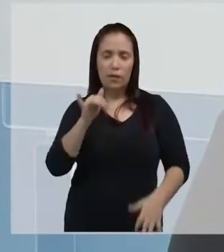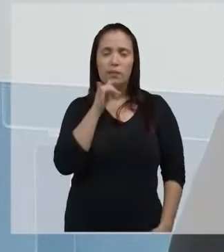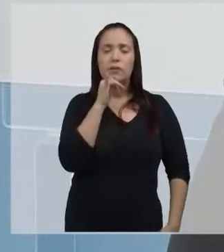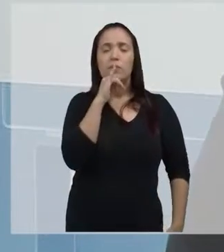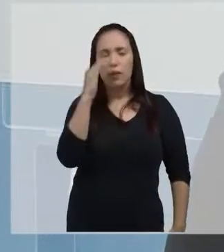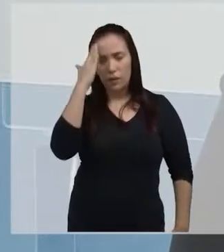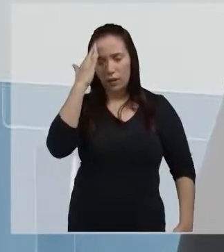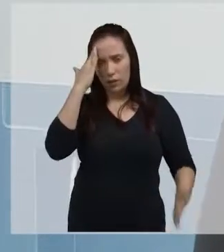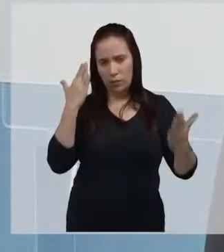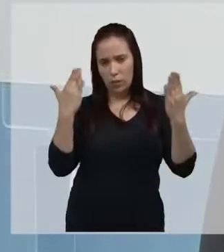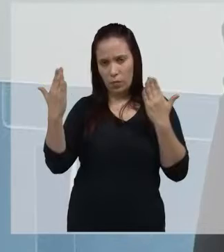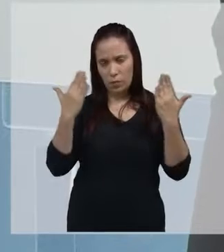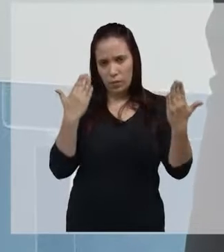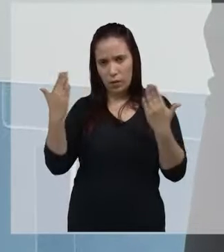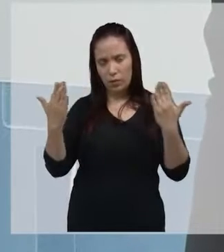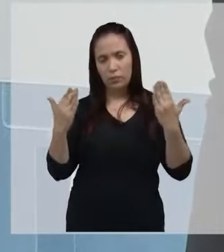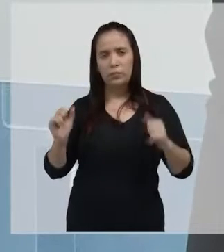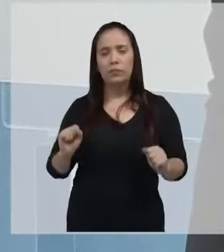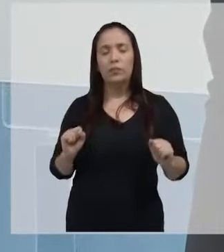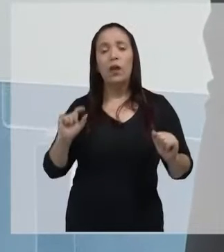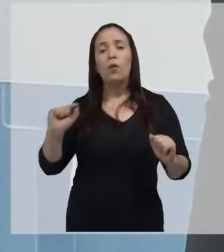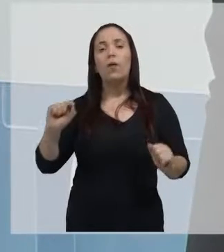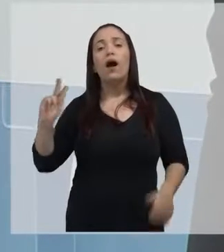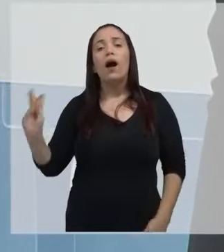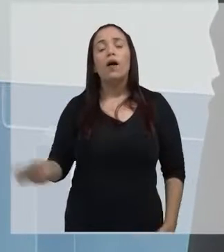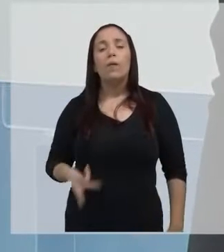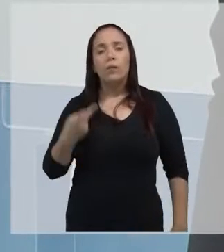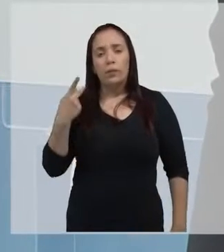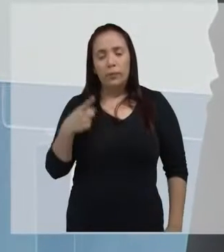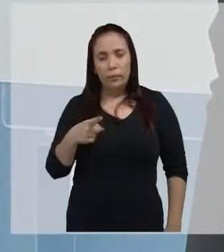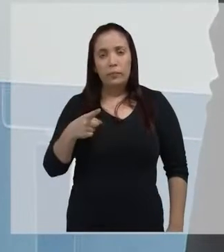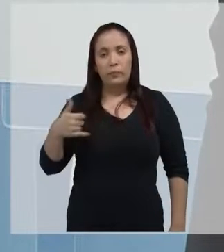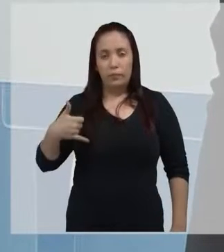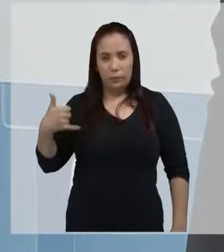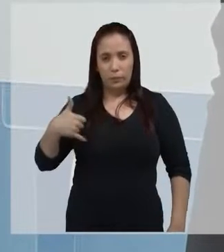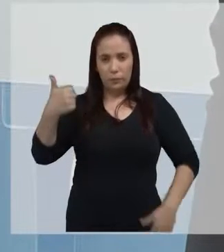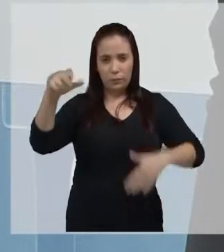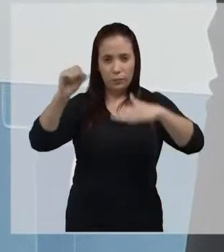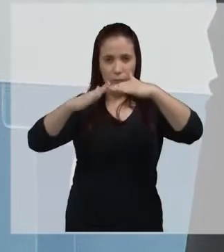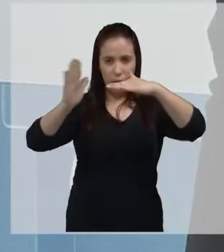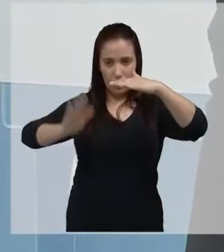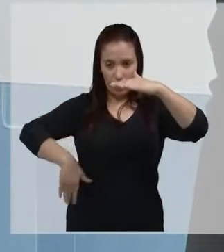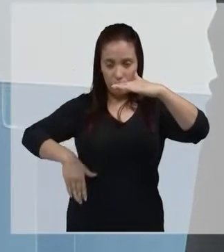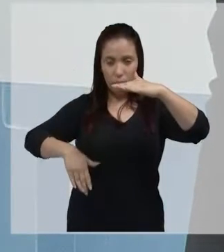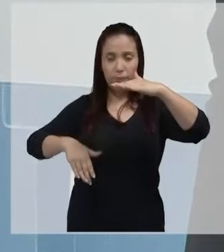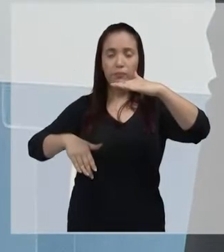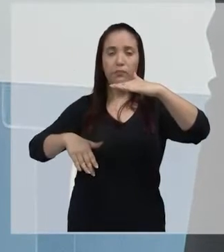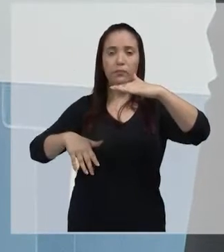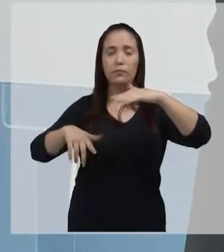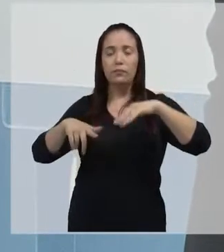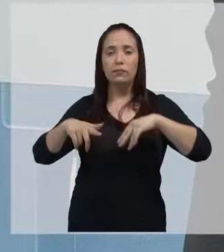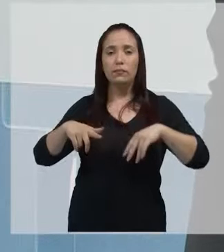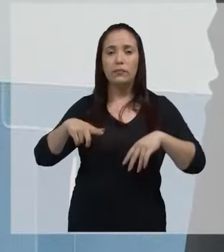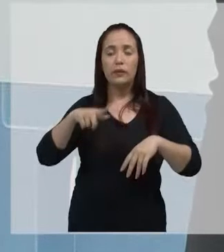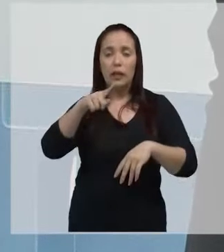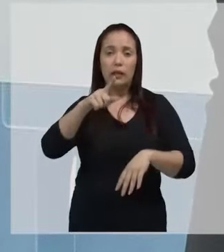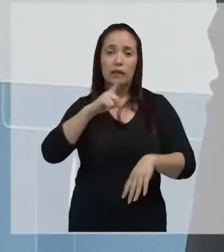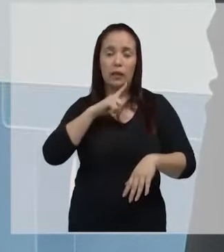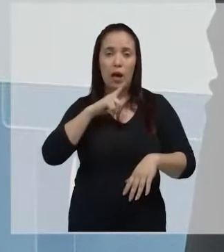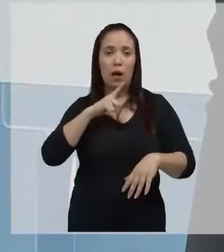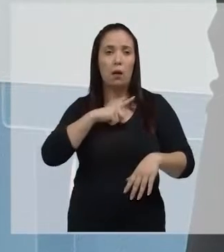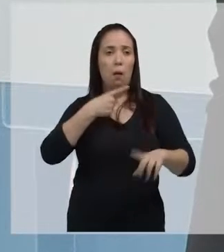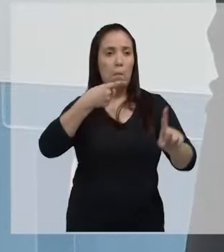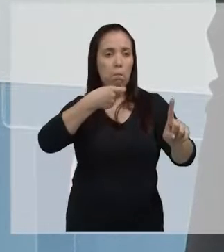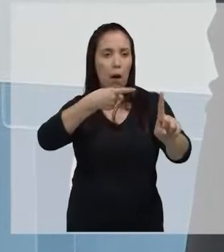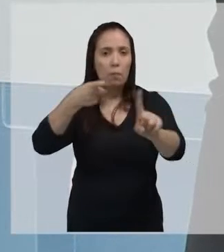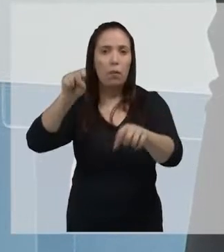que está acontecendo. O que é que aconteceu com o menor? O menor, enquanto ele é menor, por ele ser uma pessoa que tem o direito de matar e nada